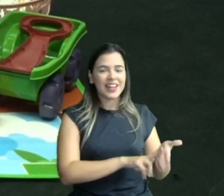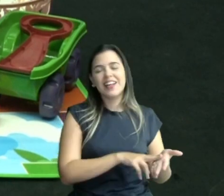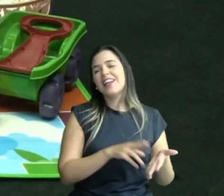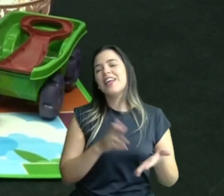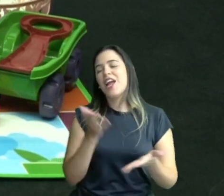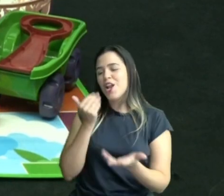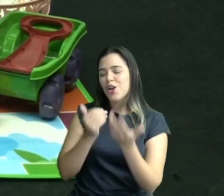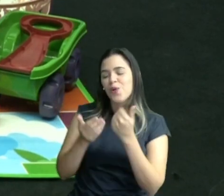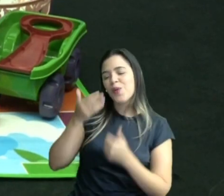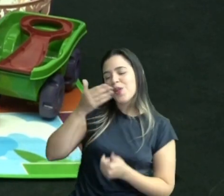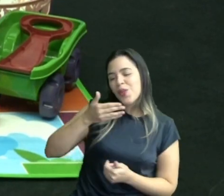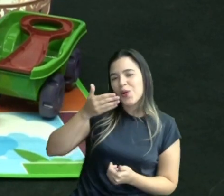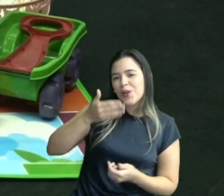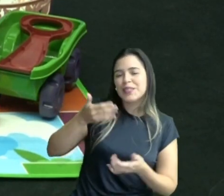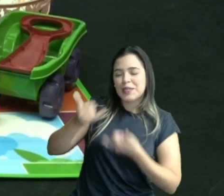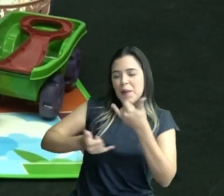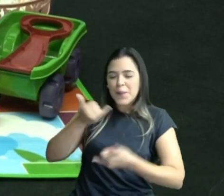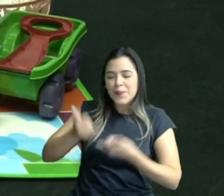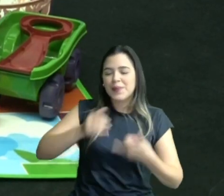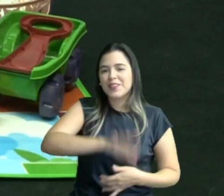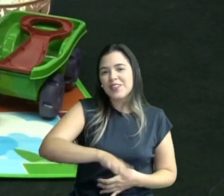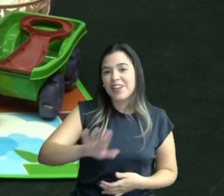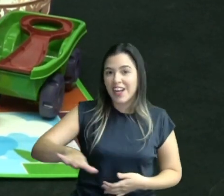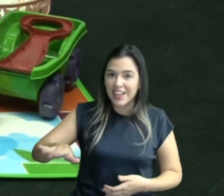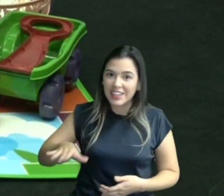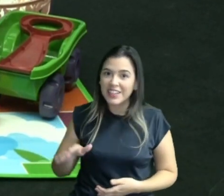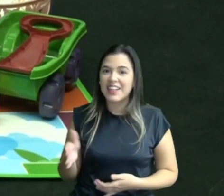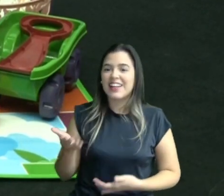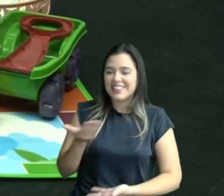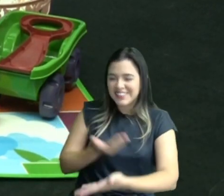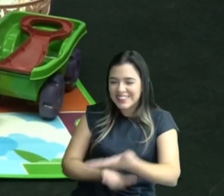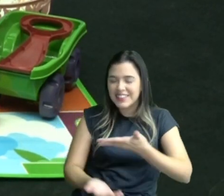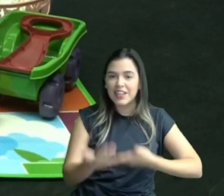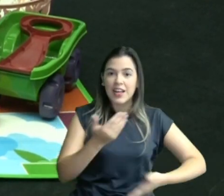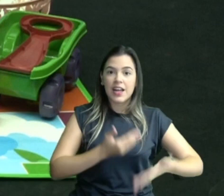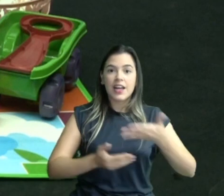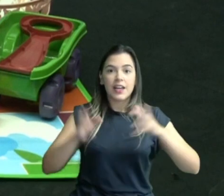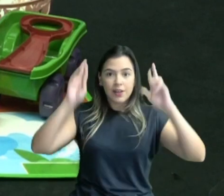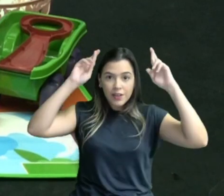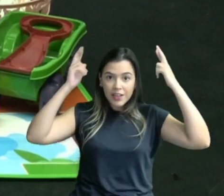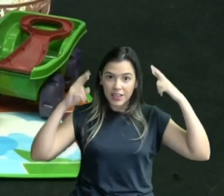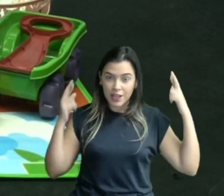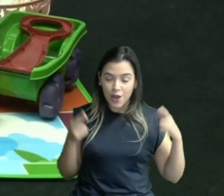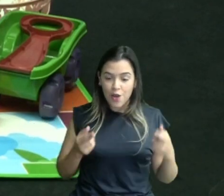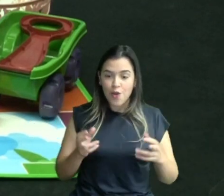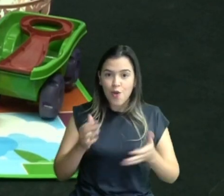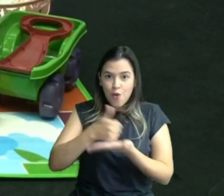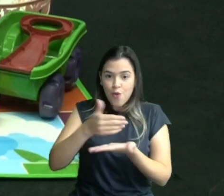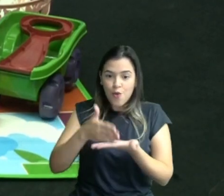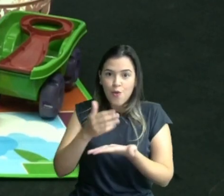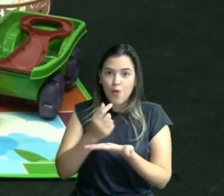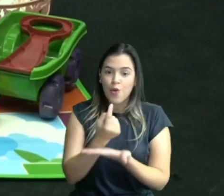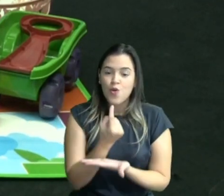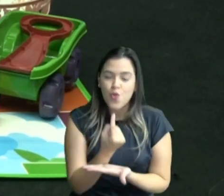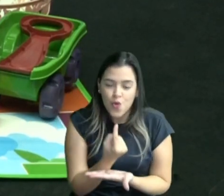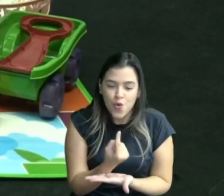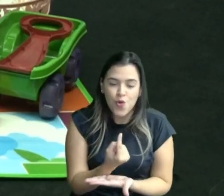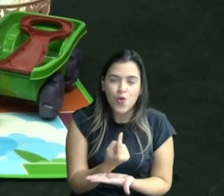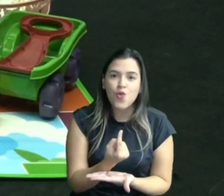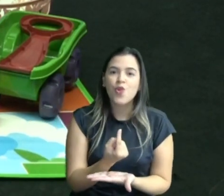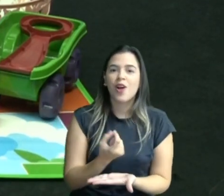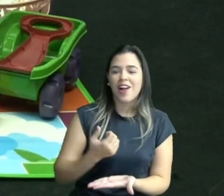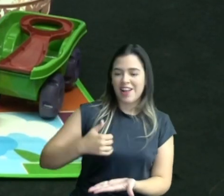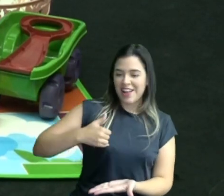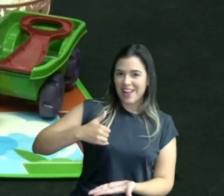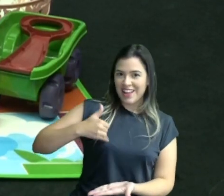comeu doce brincou com as crianças lá fora e quando a caixinha soprou as velinhas do bolo a velhinha de